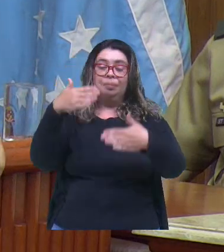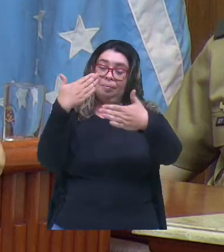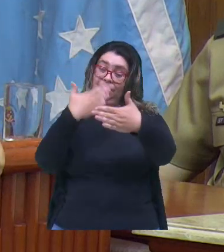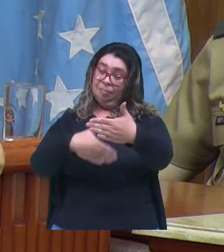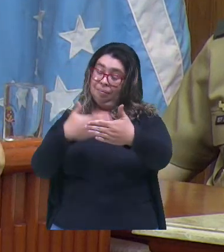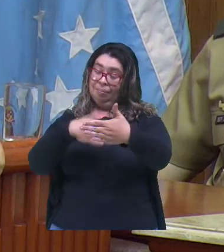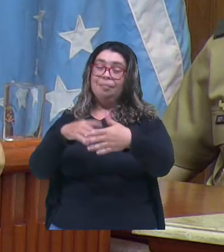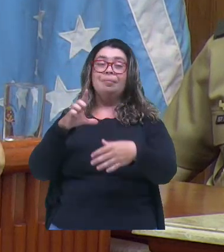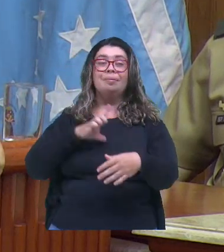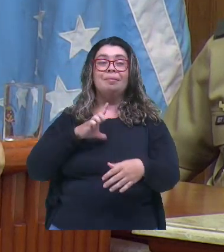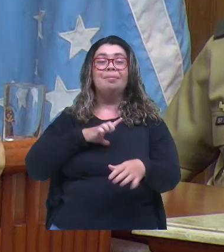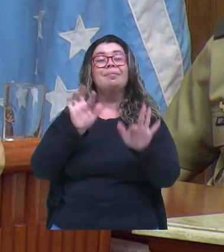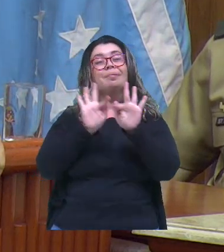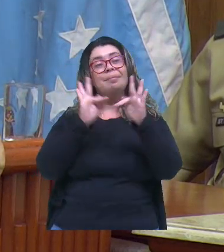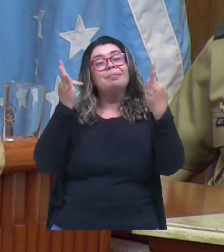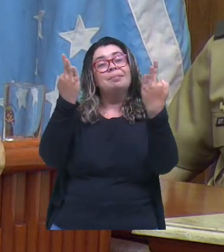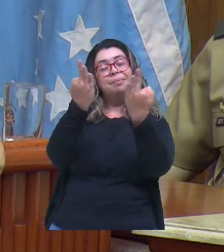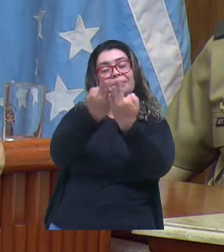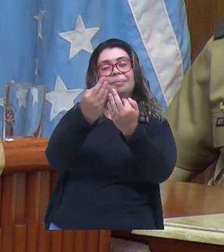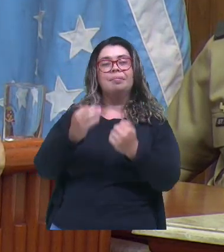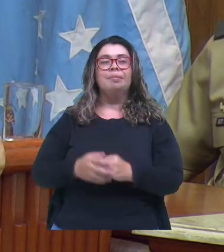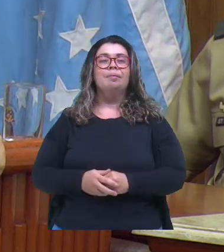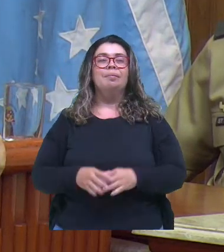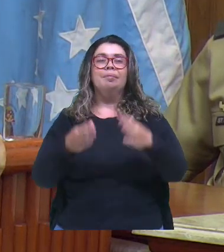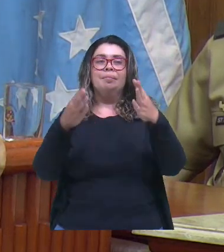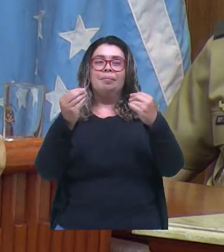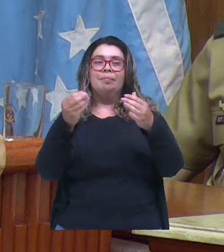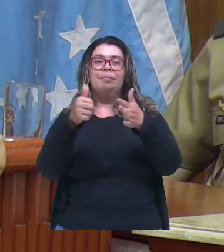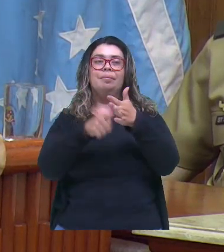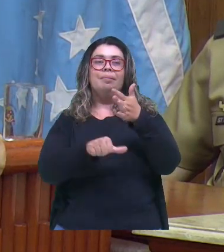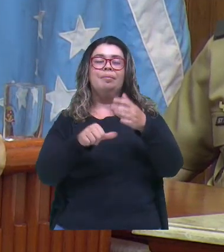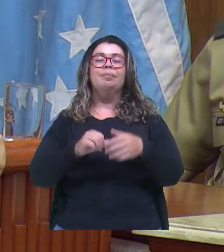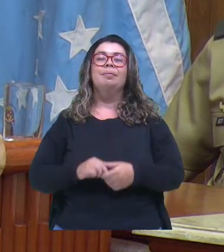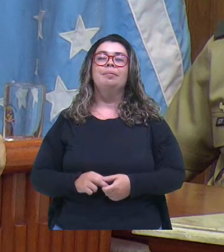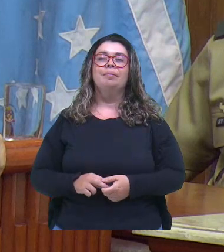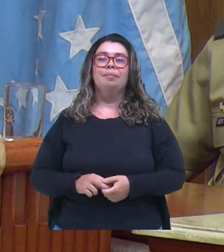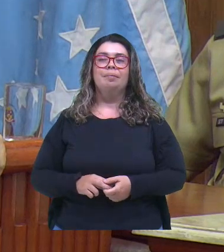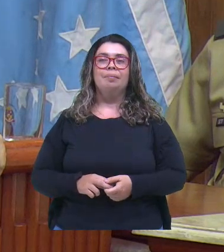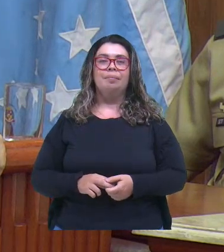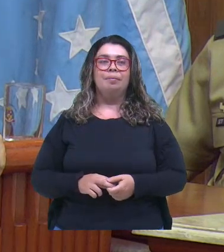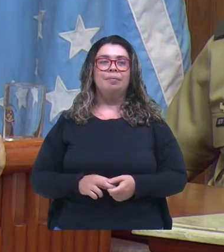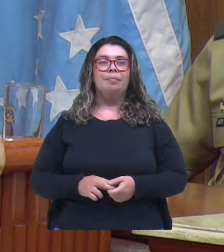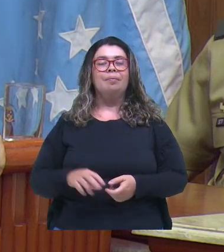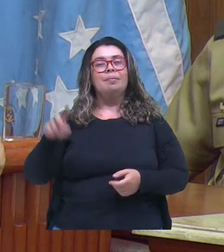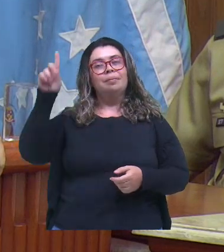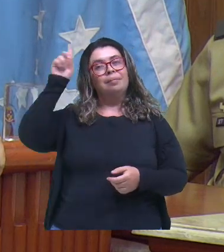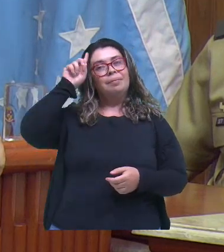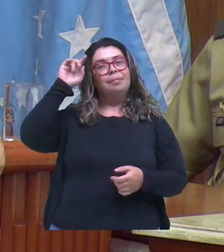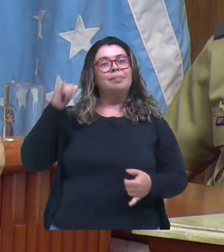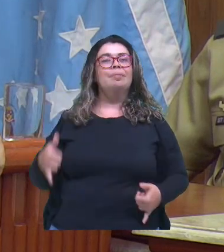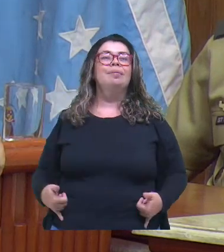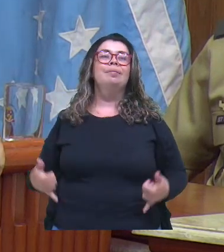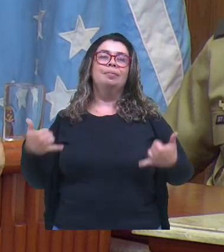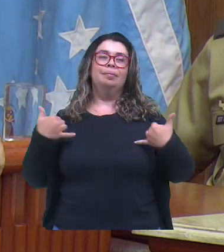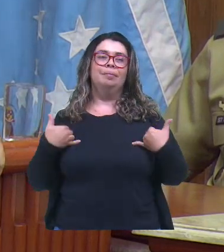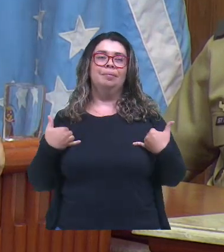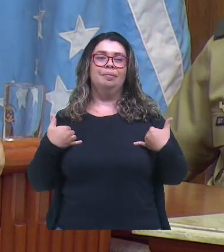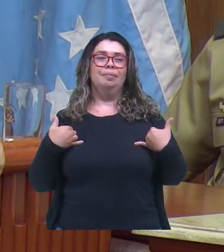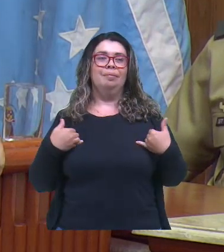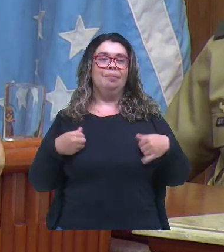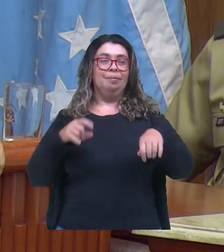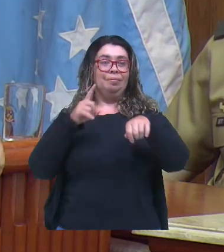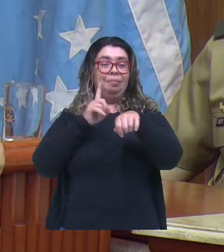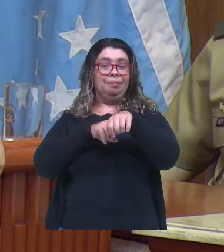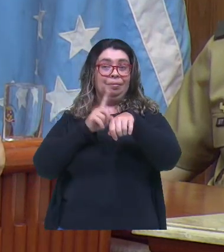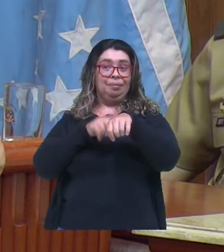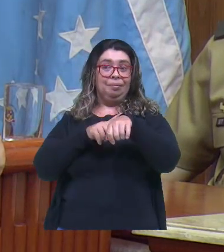existem a família, né, que muitas vezes, em datas comemorativas, em horários não muito